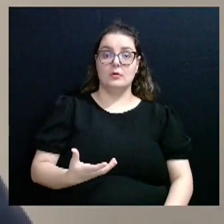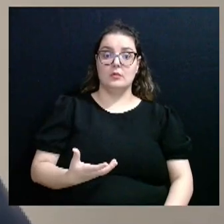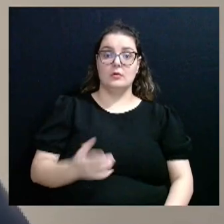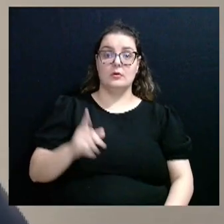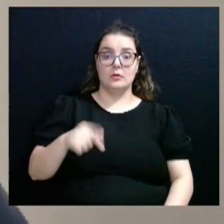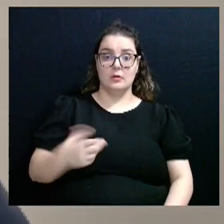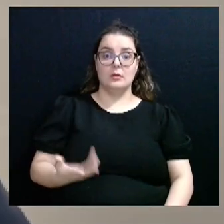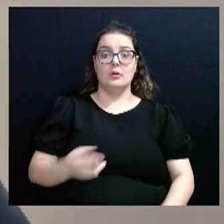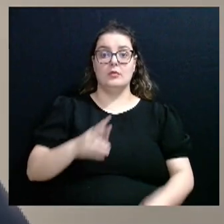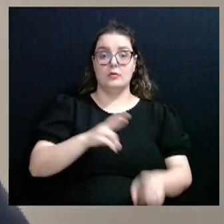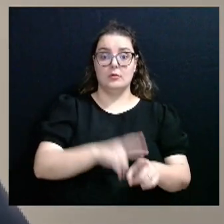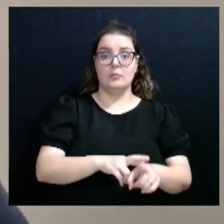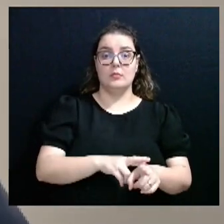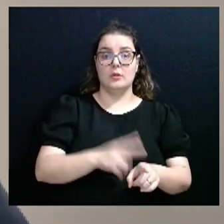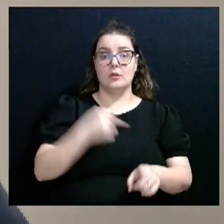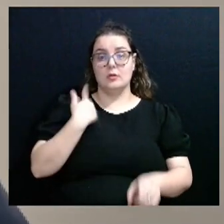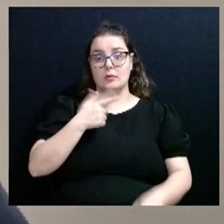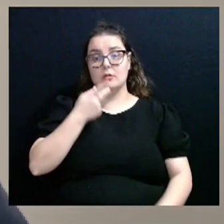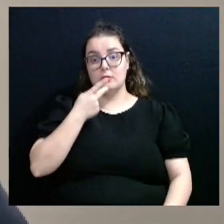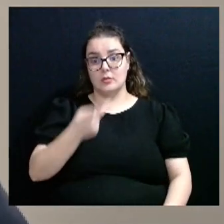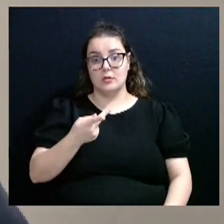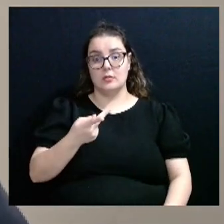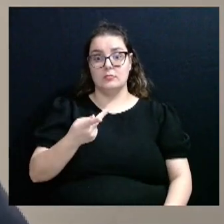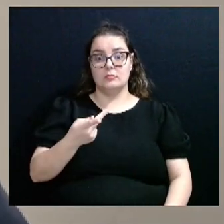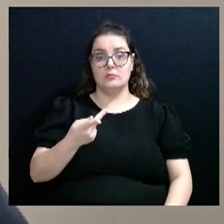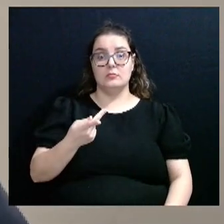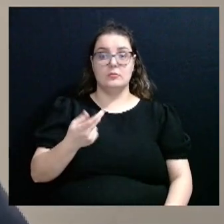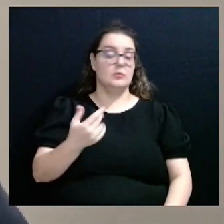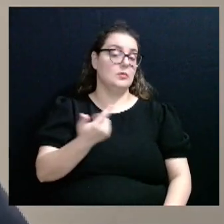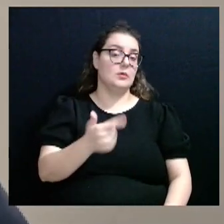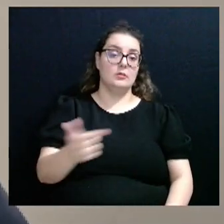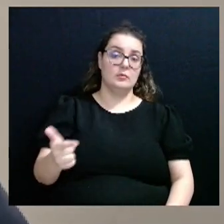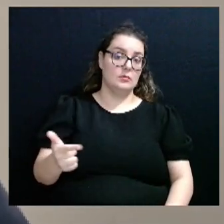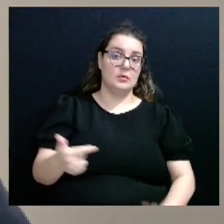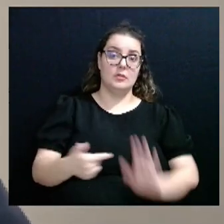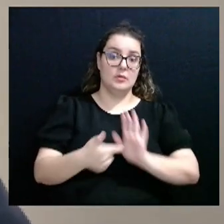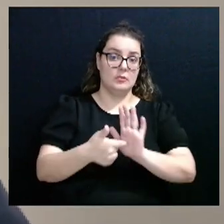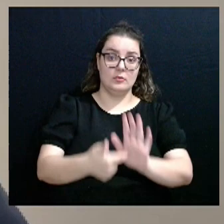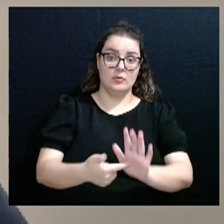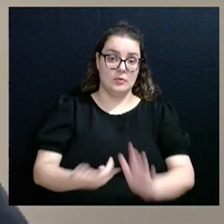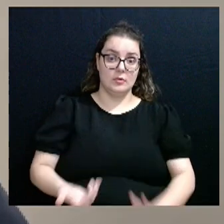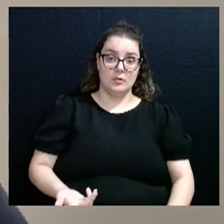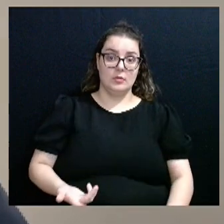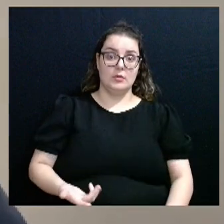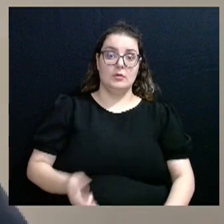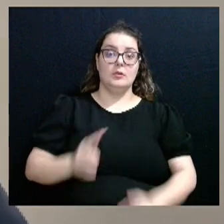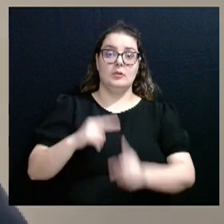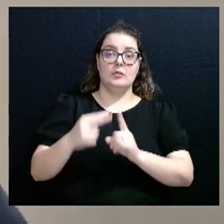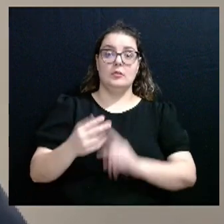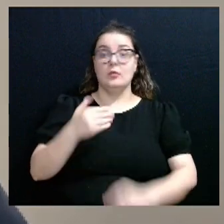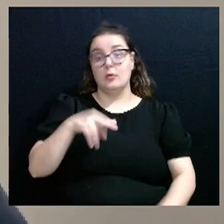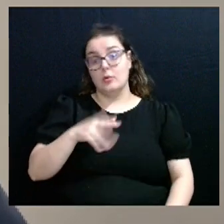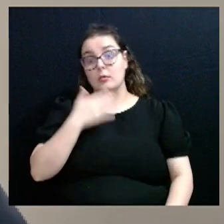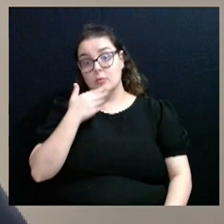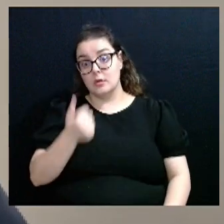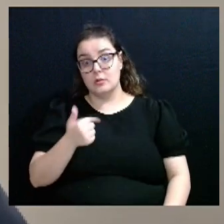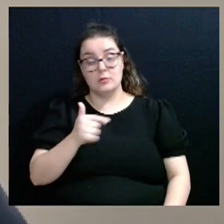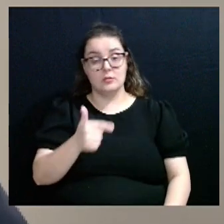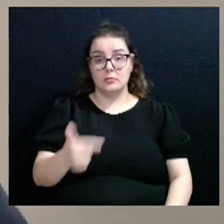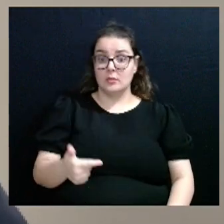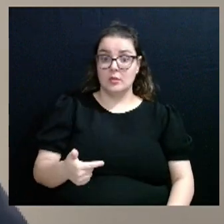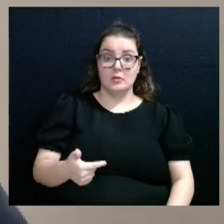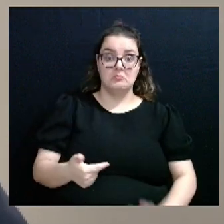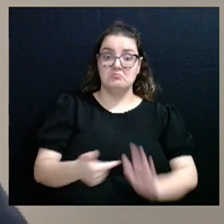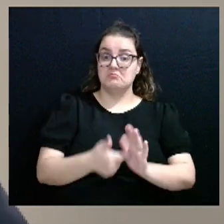gente fala, sem que ele tenha se manifestado do ponto de vista clínico, ou melhor, sem que ele tenha demonstrado qualquer tipo